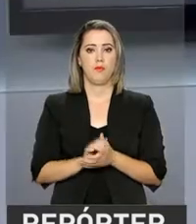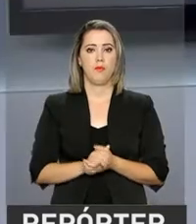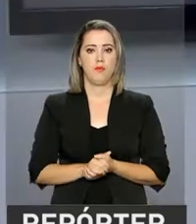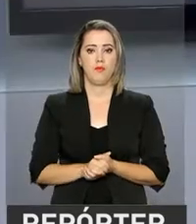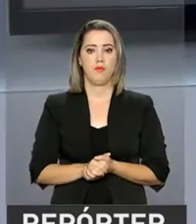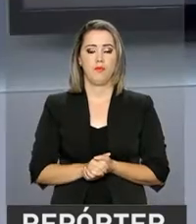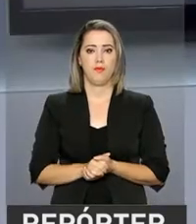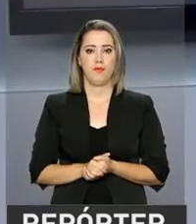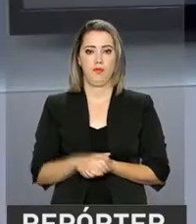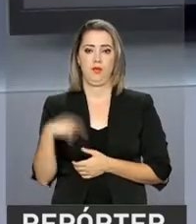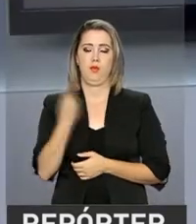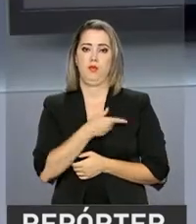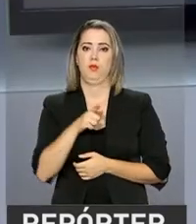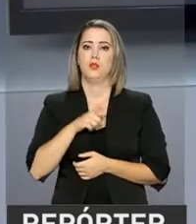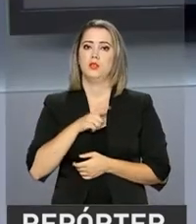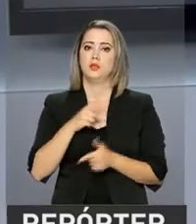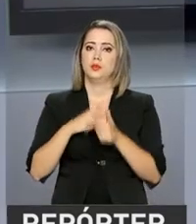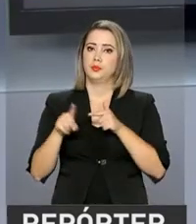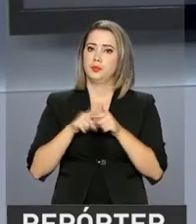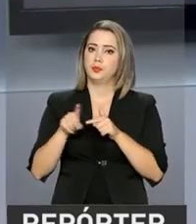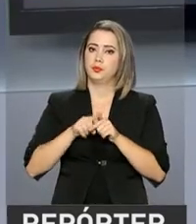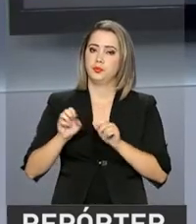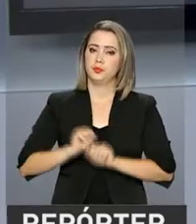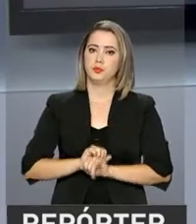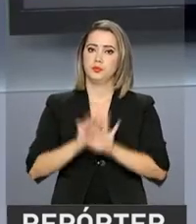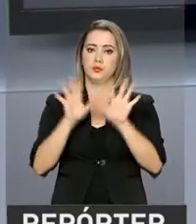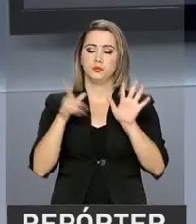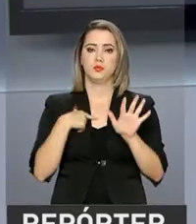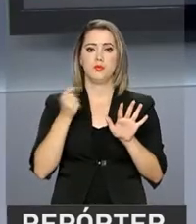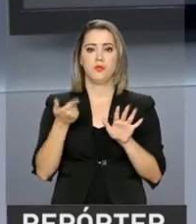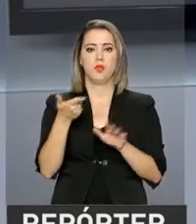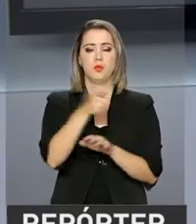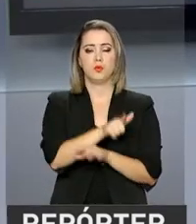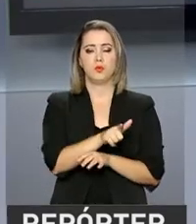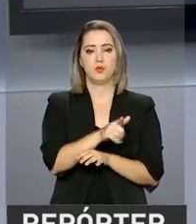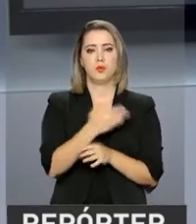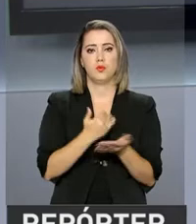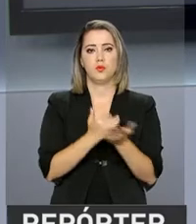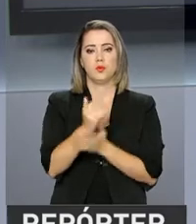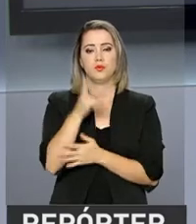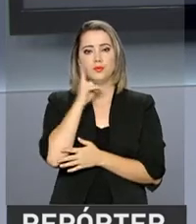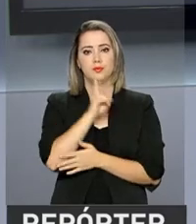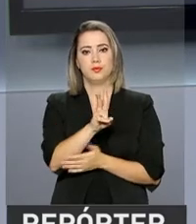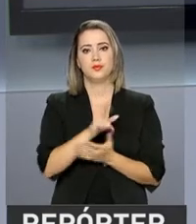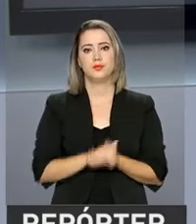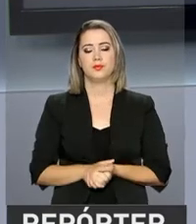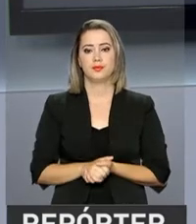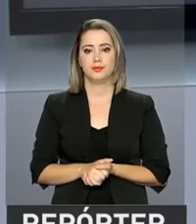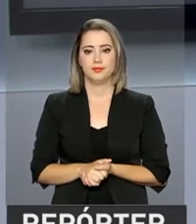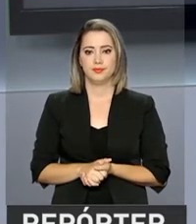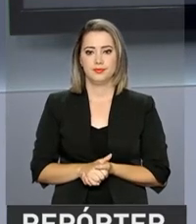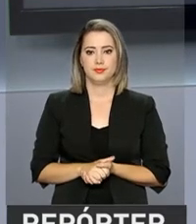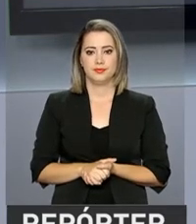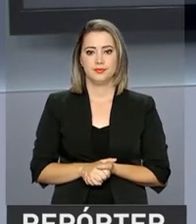bem nós tivemos um problema na transmissão dessa matéria então vamos recomeçar acompanhei com a gente